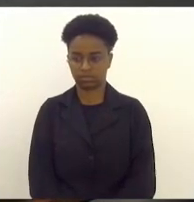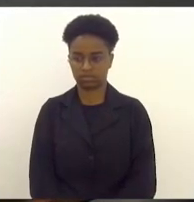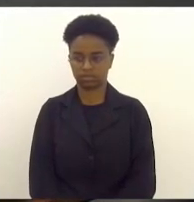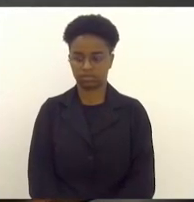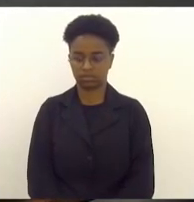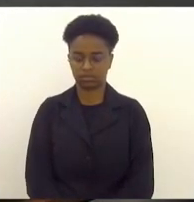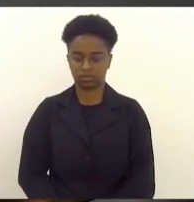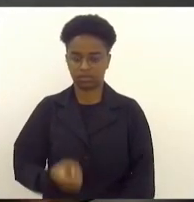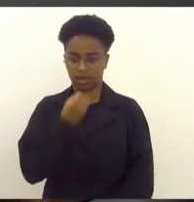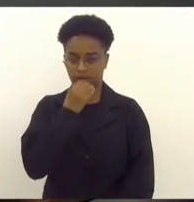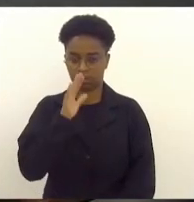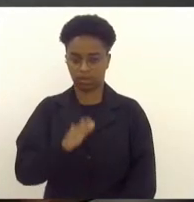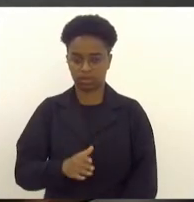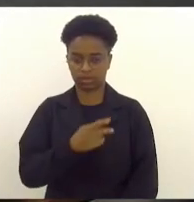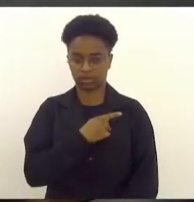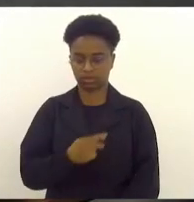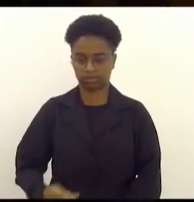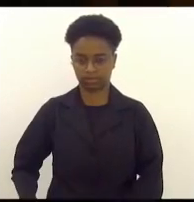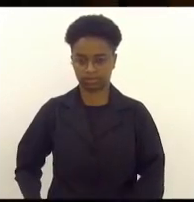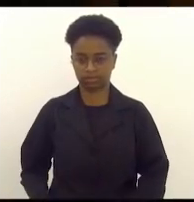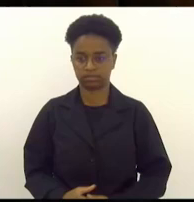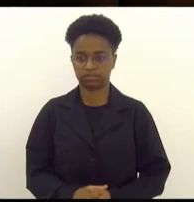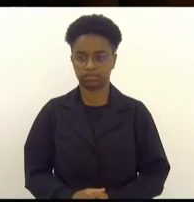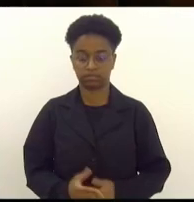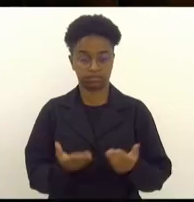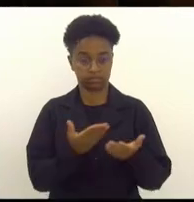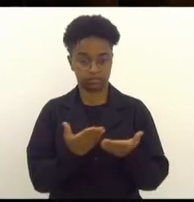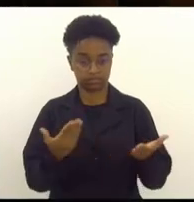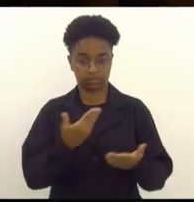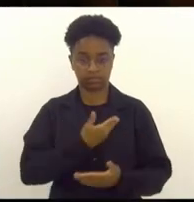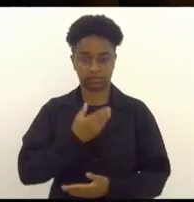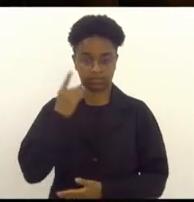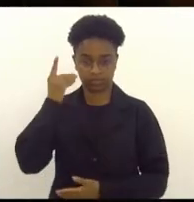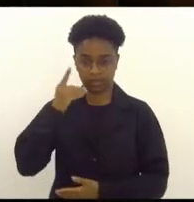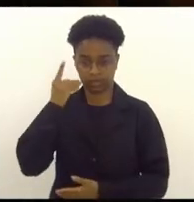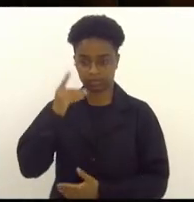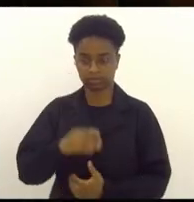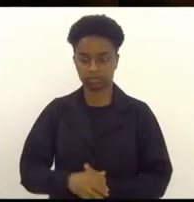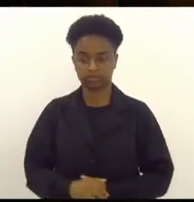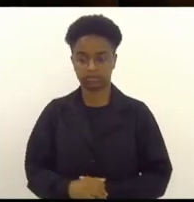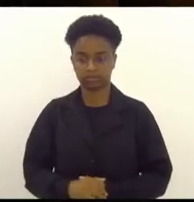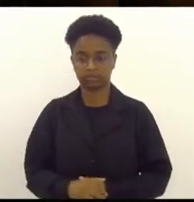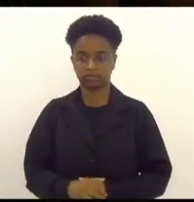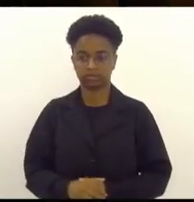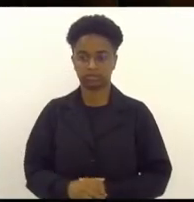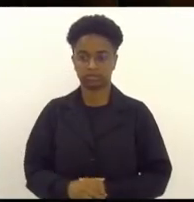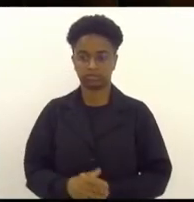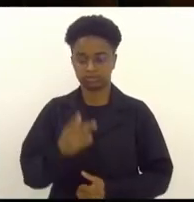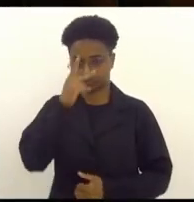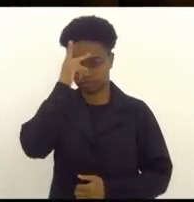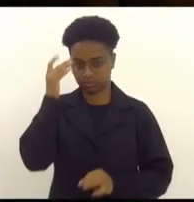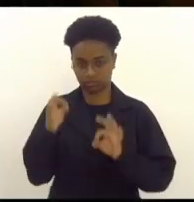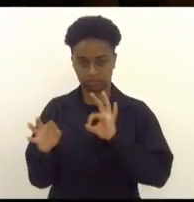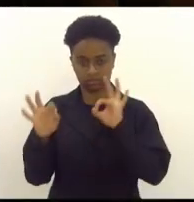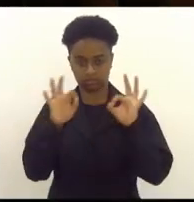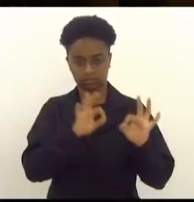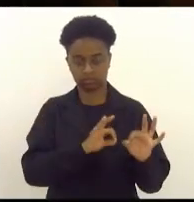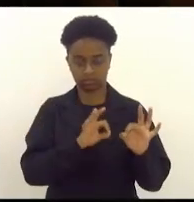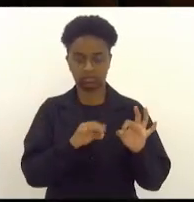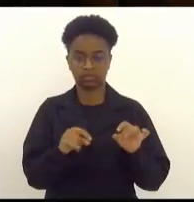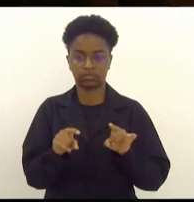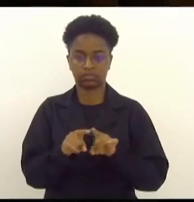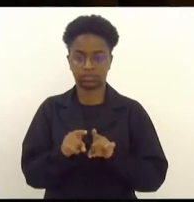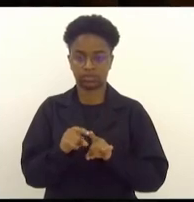Boa tarde Presidente nobres colegas parlamentares o Lucas presente e que nos assiste